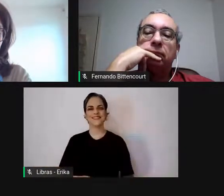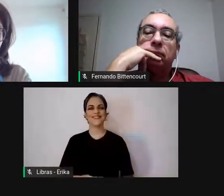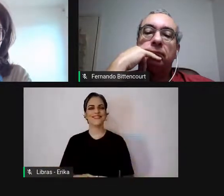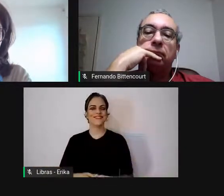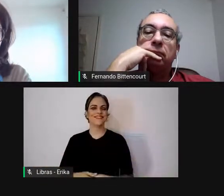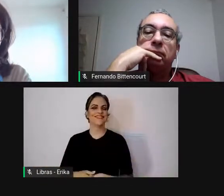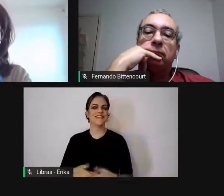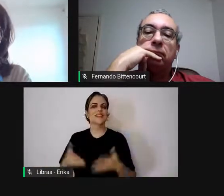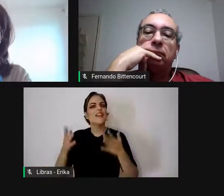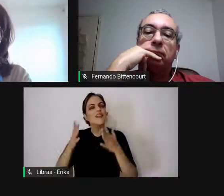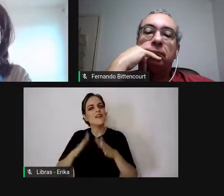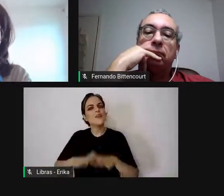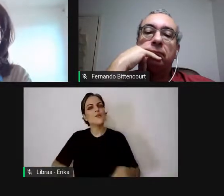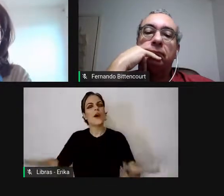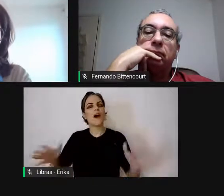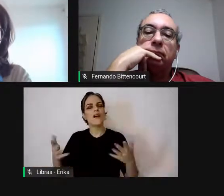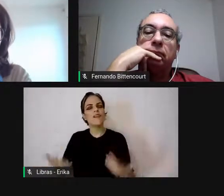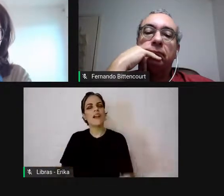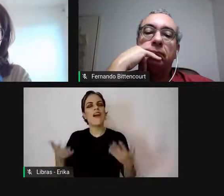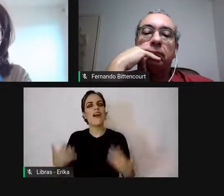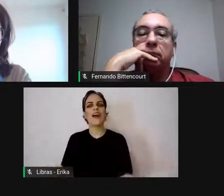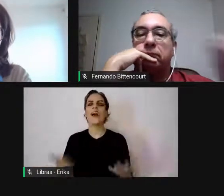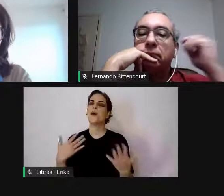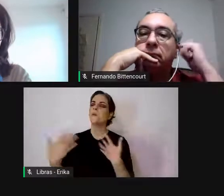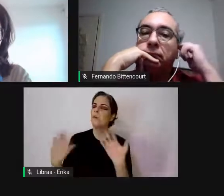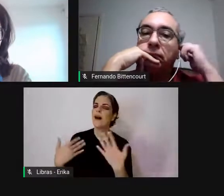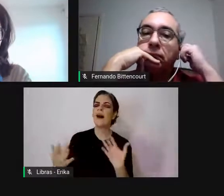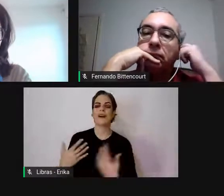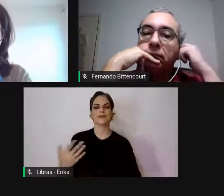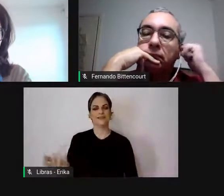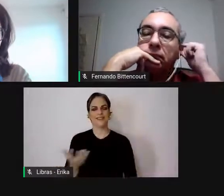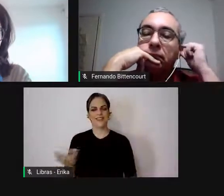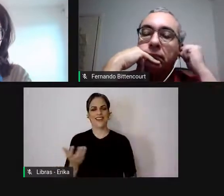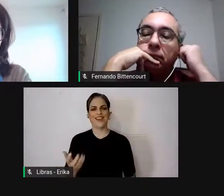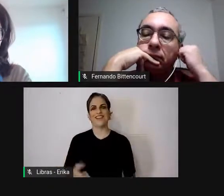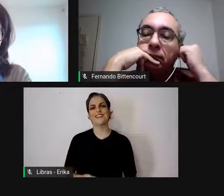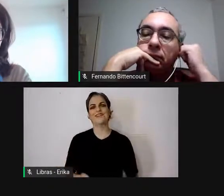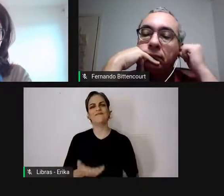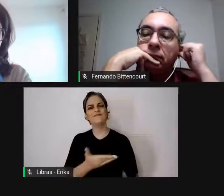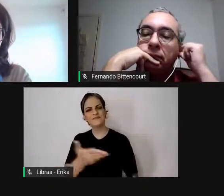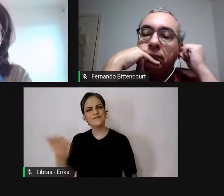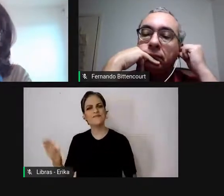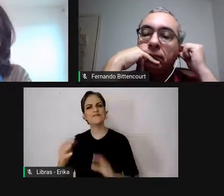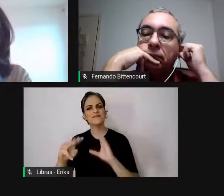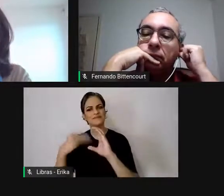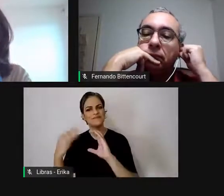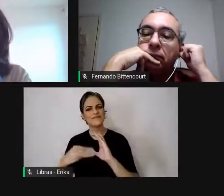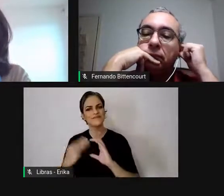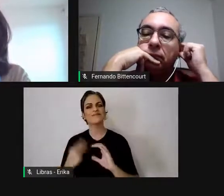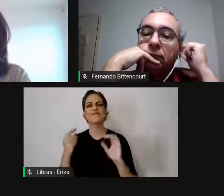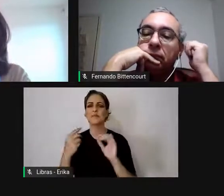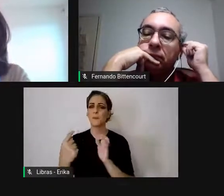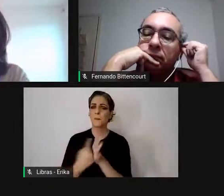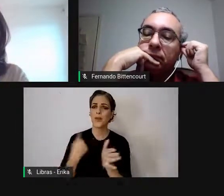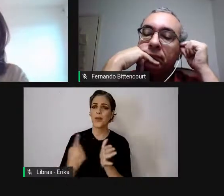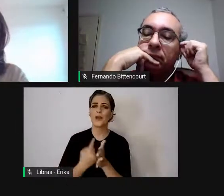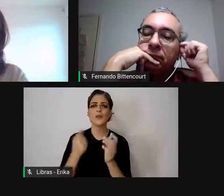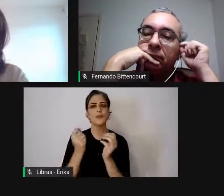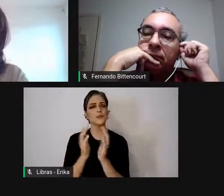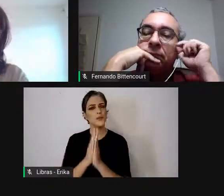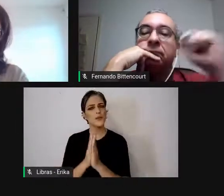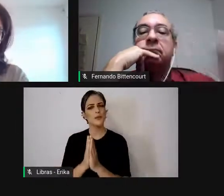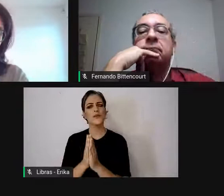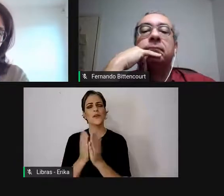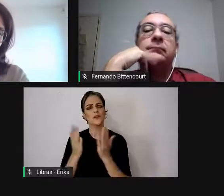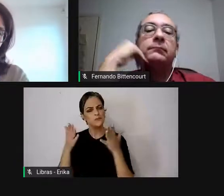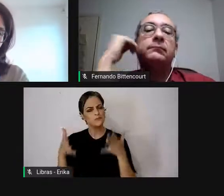muito da participação de todos os que estão nos assistindo, com perguntas, porque eu tenho certeza que vocês vão gostar do que vão ouvir. Eu